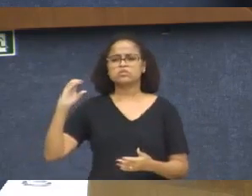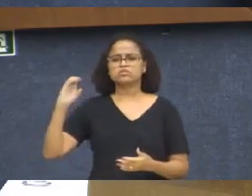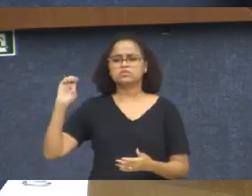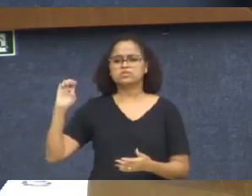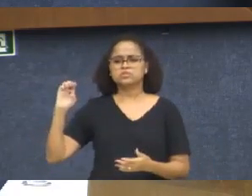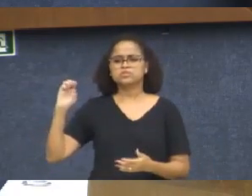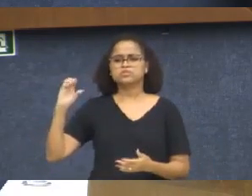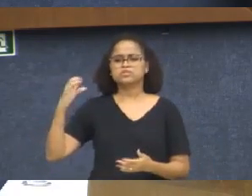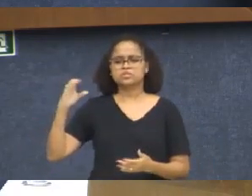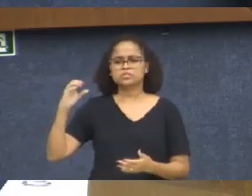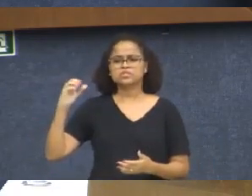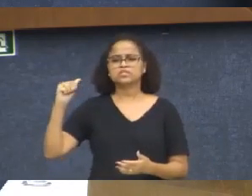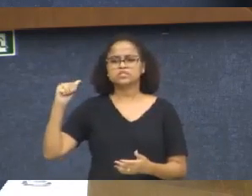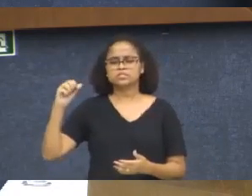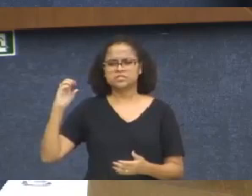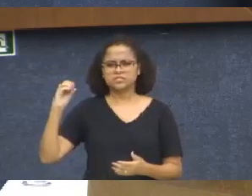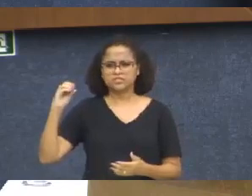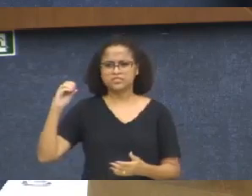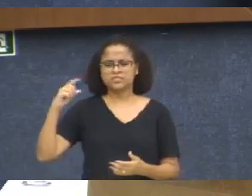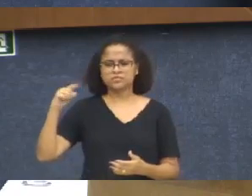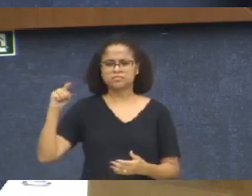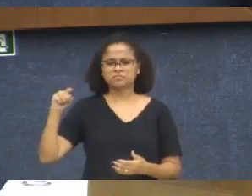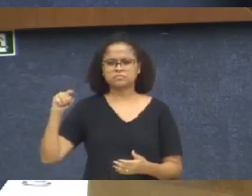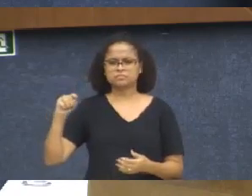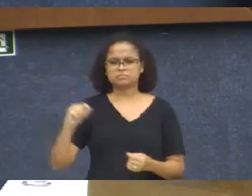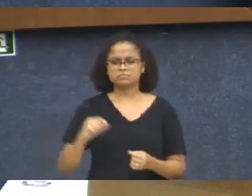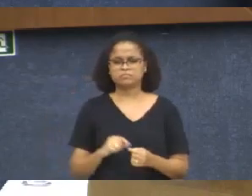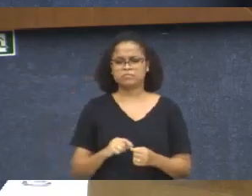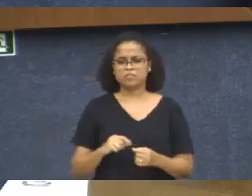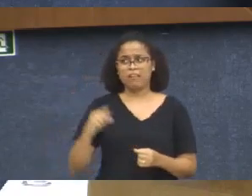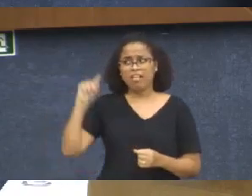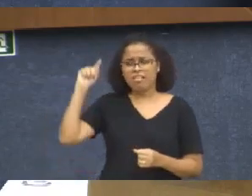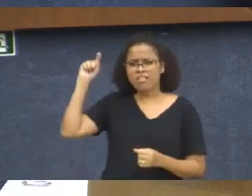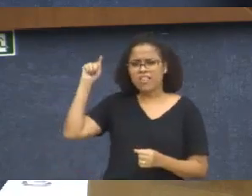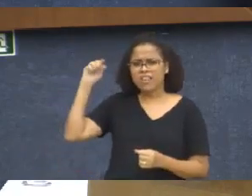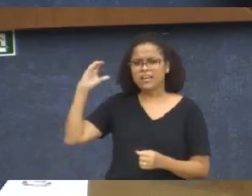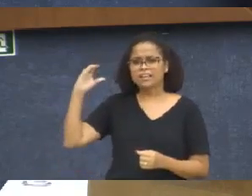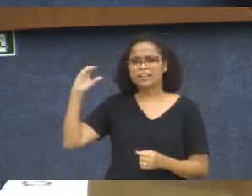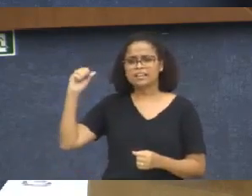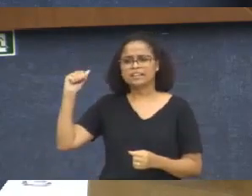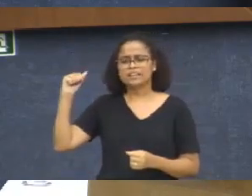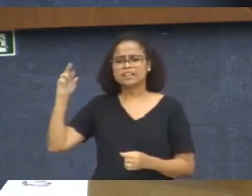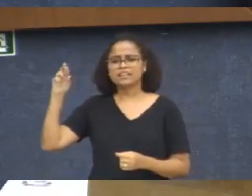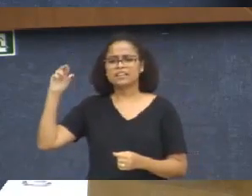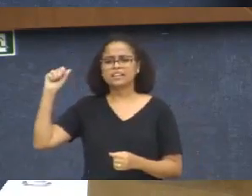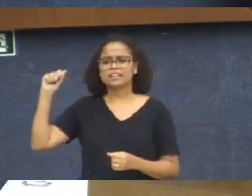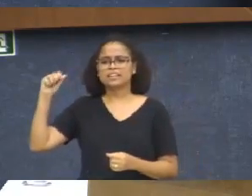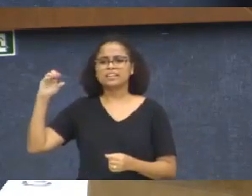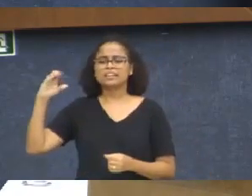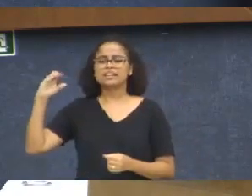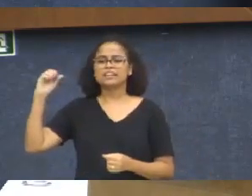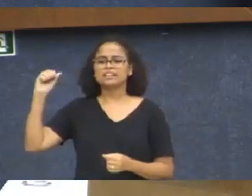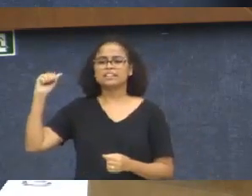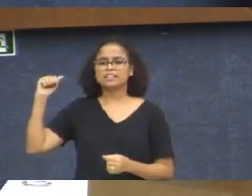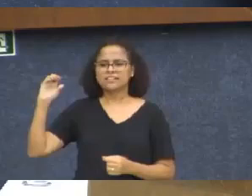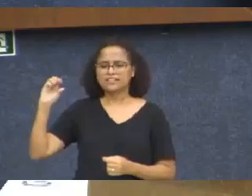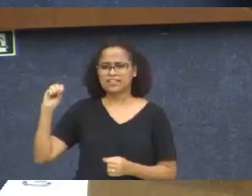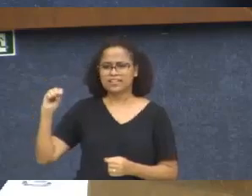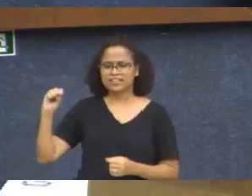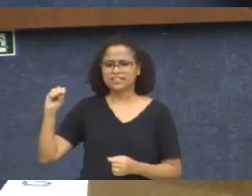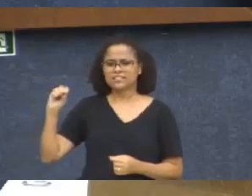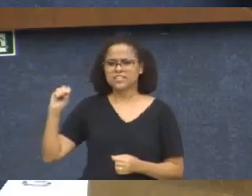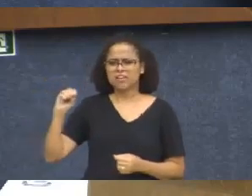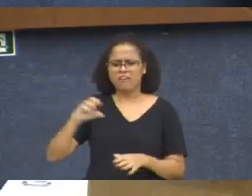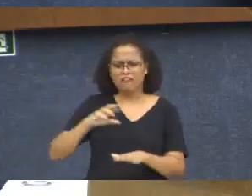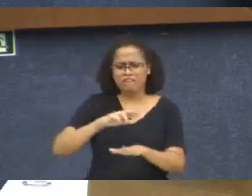por quê que não, vereador Aloysio? Porque lá foi privatizado. Lá não vai acontecer. Então, tem vários locais que a gente não